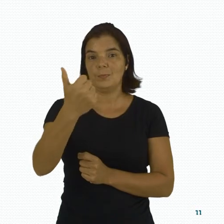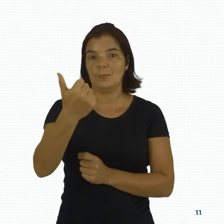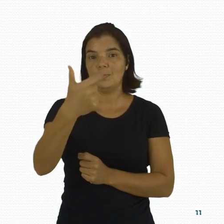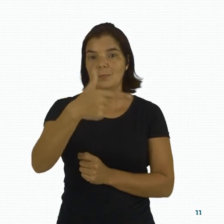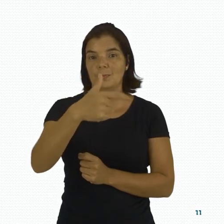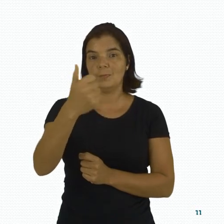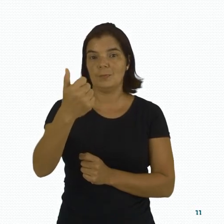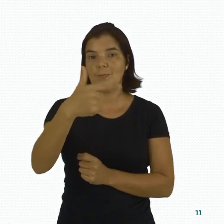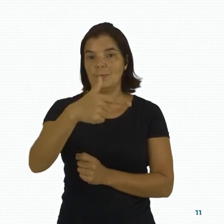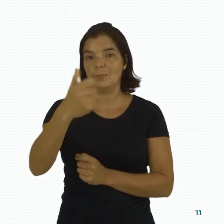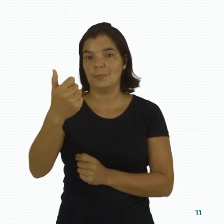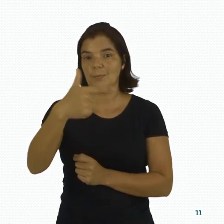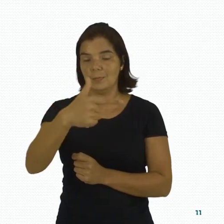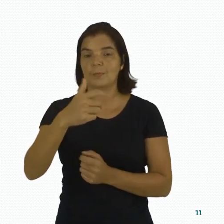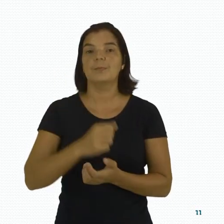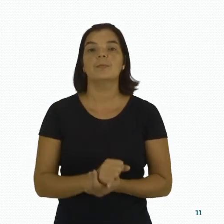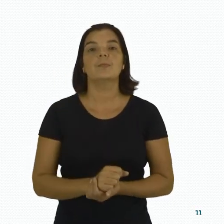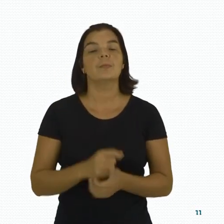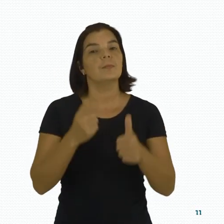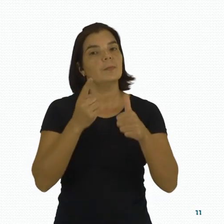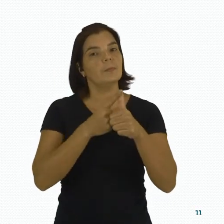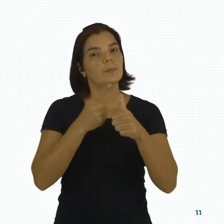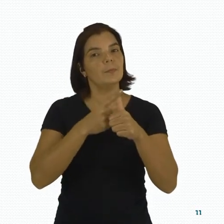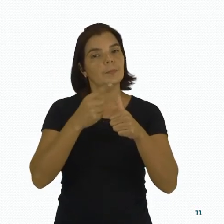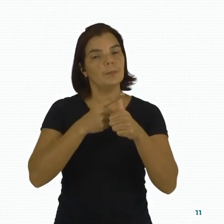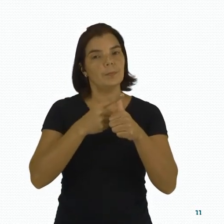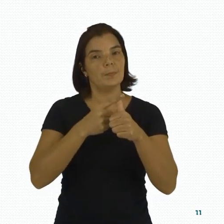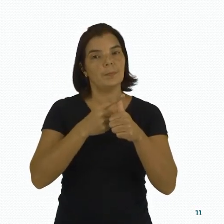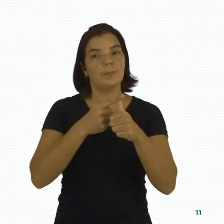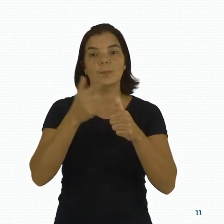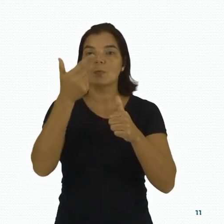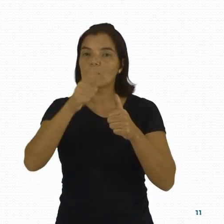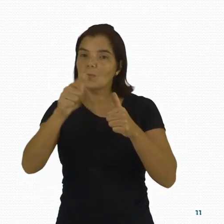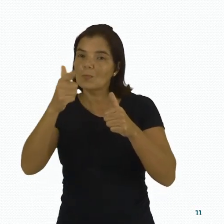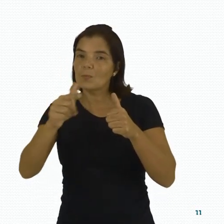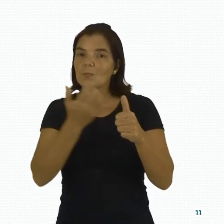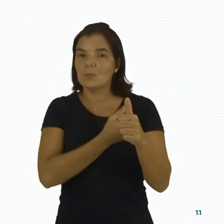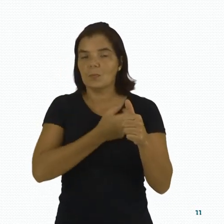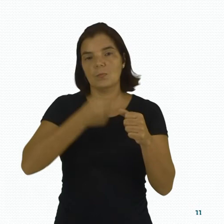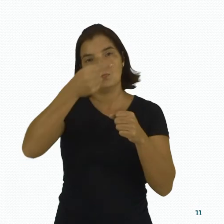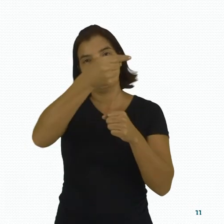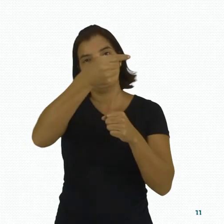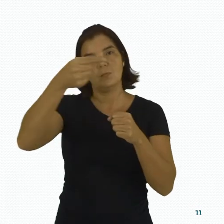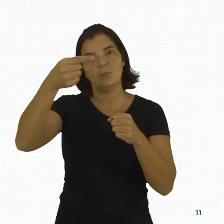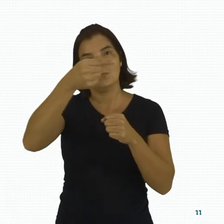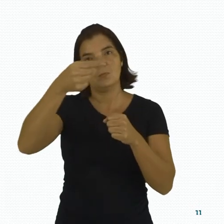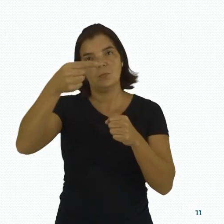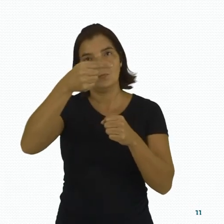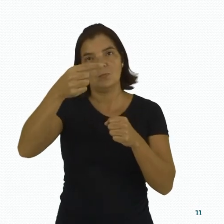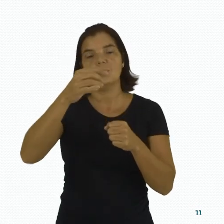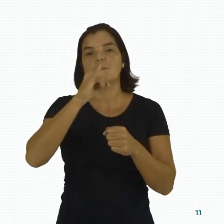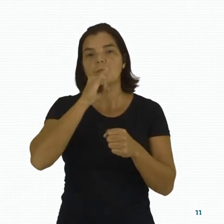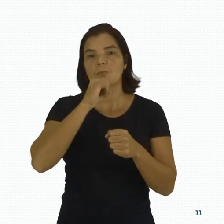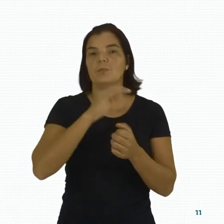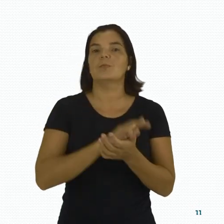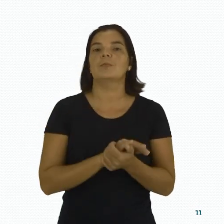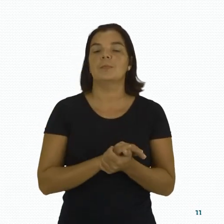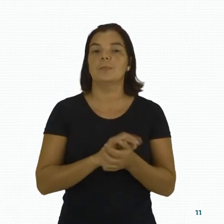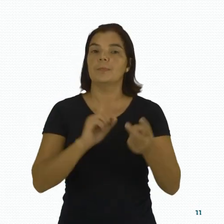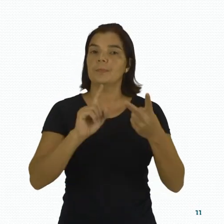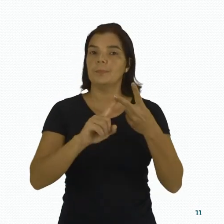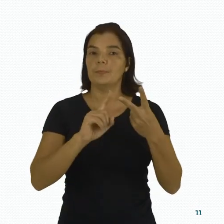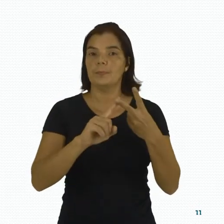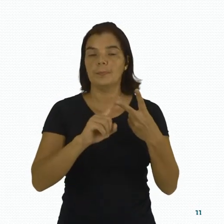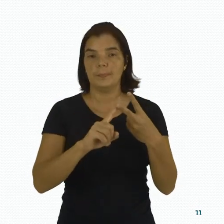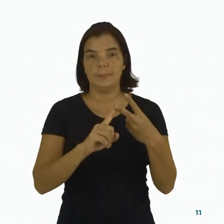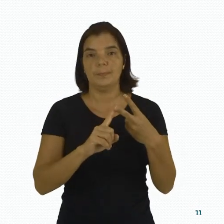4,02312121212. Então, primeiro a gente faz aquela notação, né, com a barrinha em cima do período. No caso, aí, a barrinha vai ficar em cima do 1 e do 2.